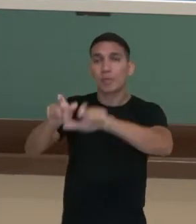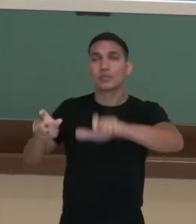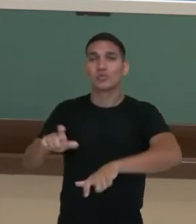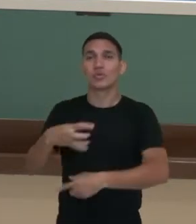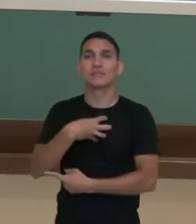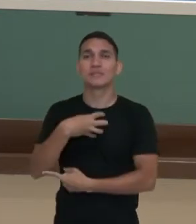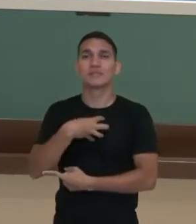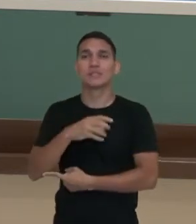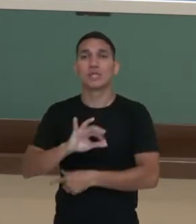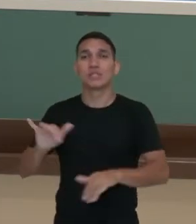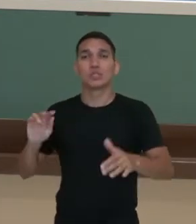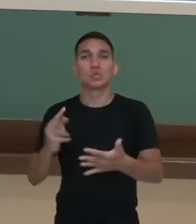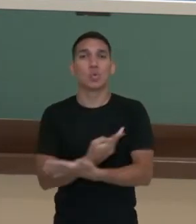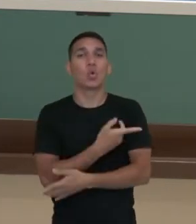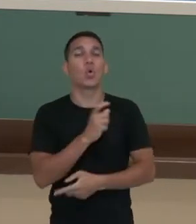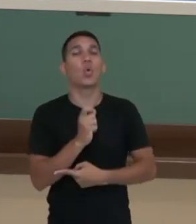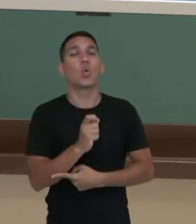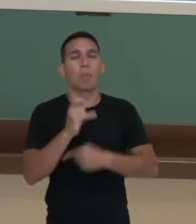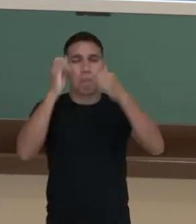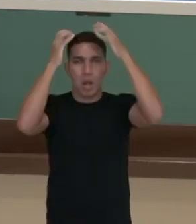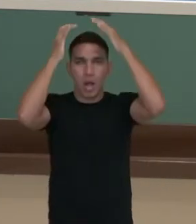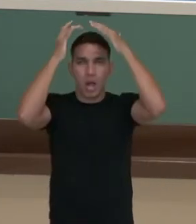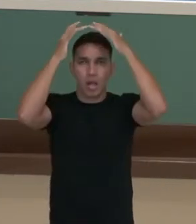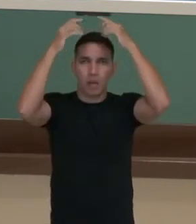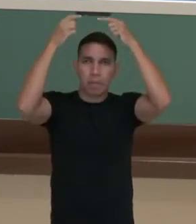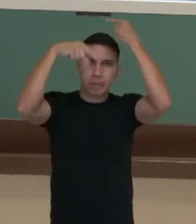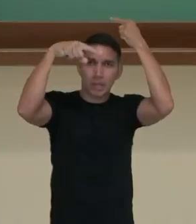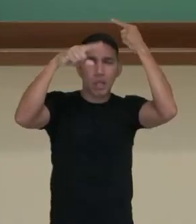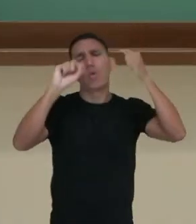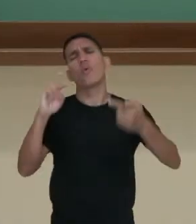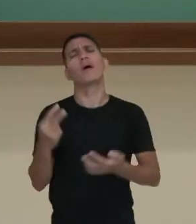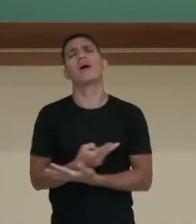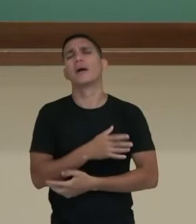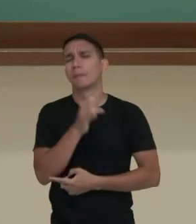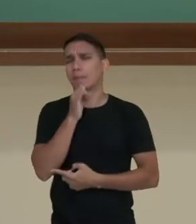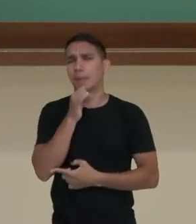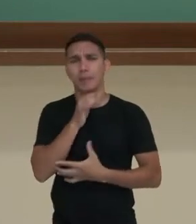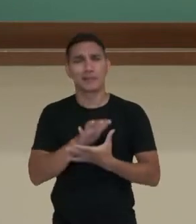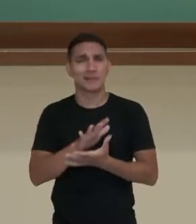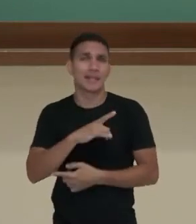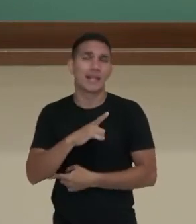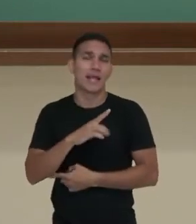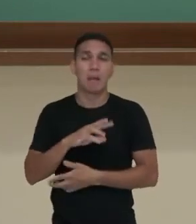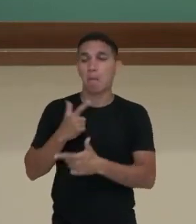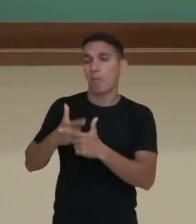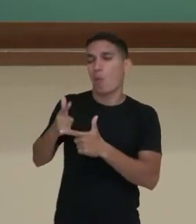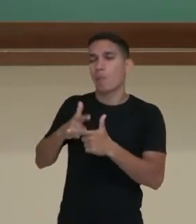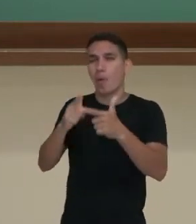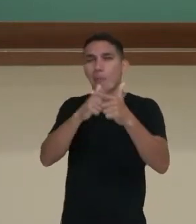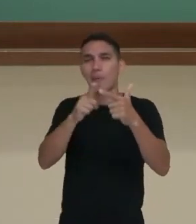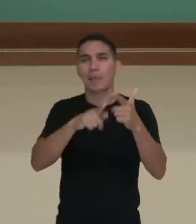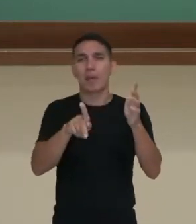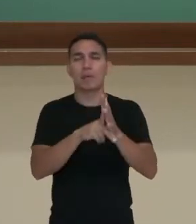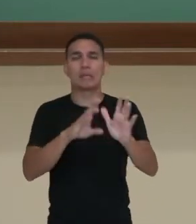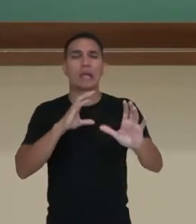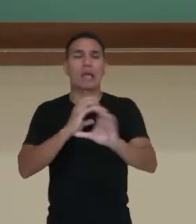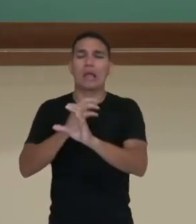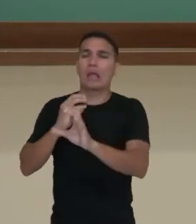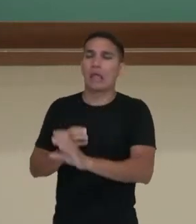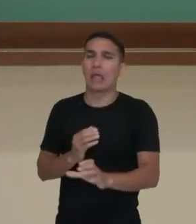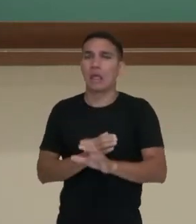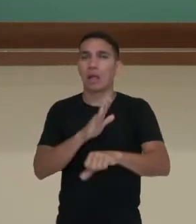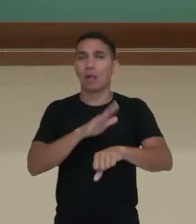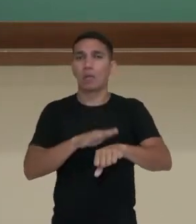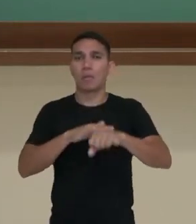sofreram acidentes neurológicos, ou seja, né, que tiveram algum problema na comunicação entre